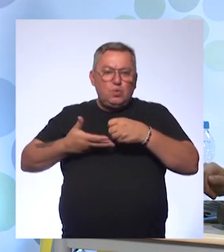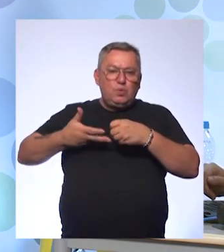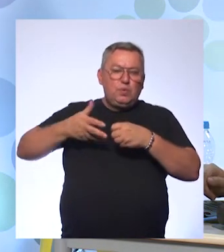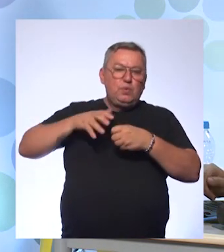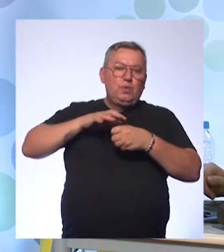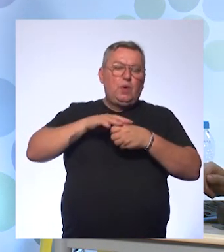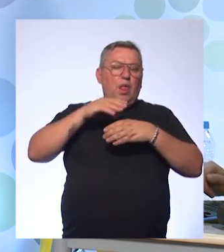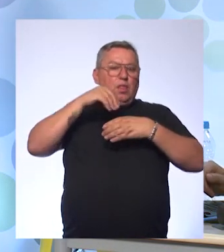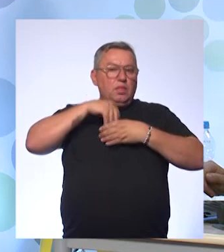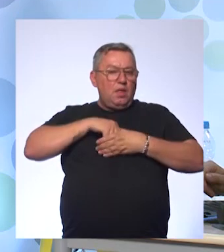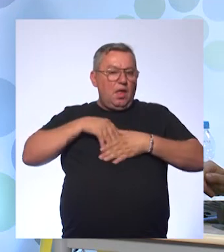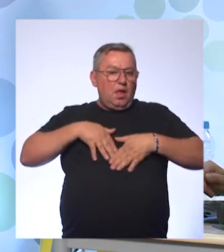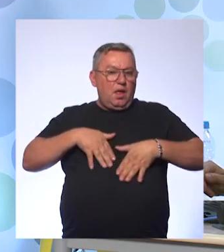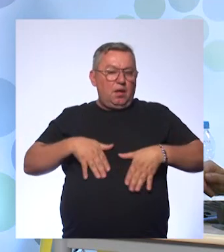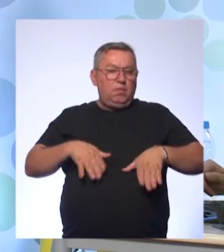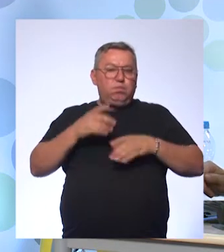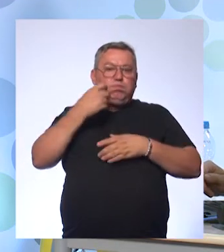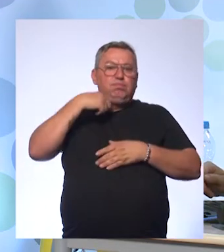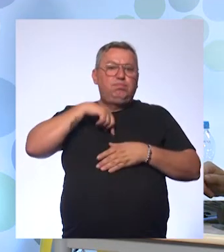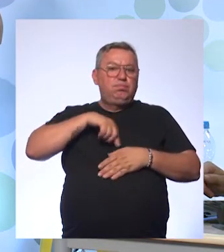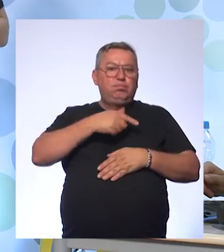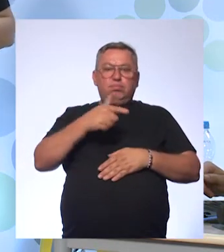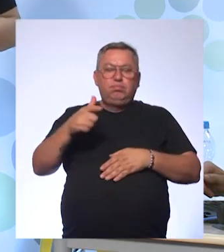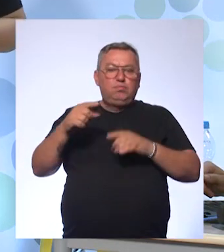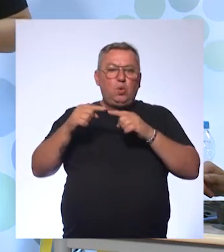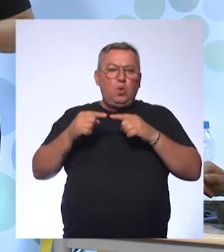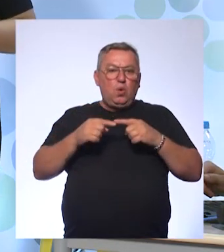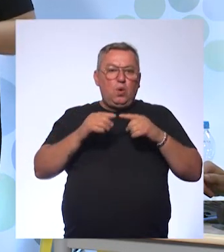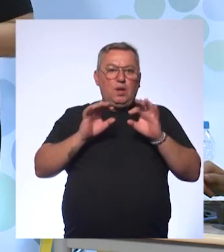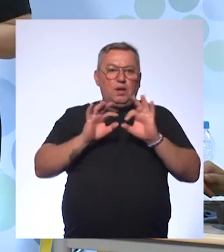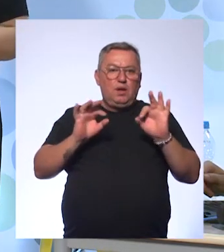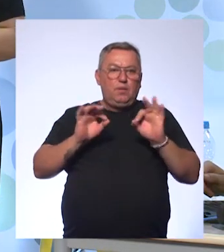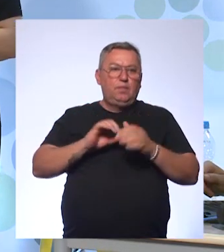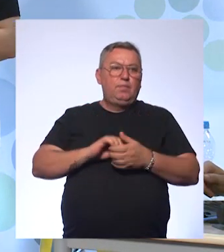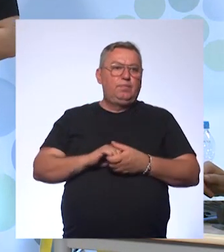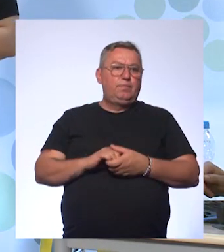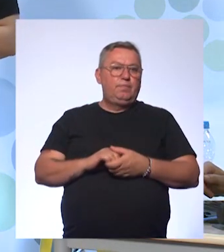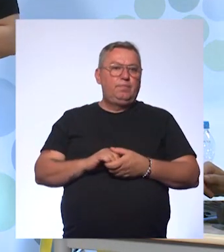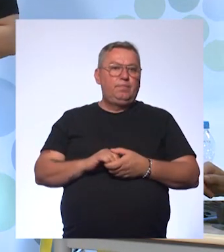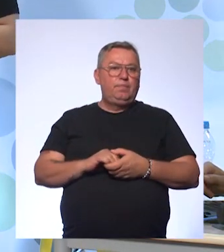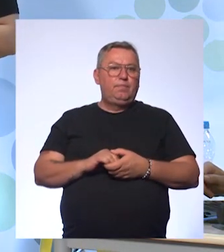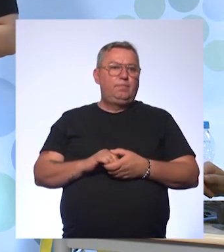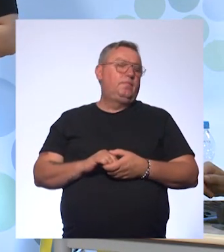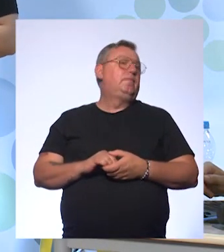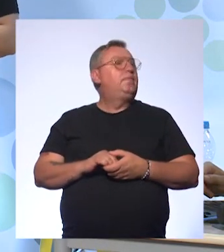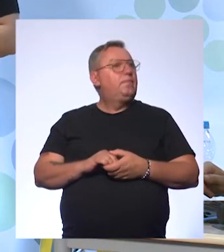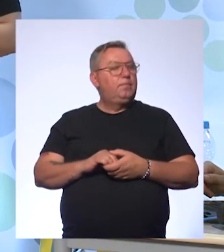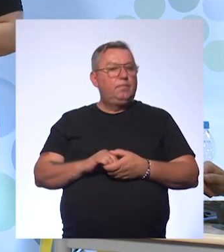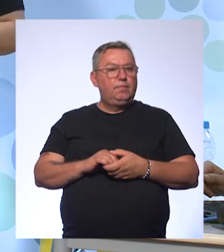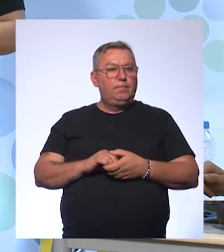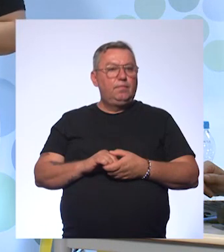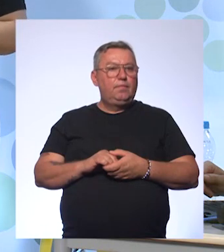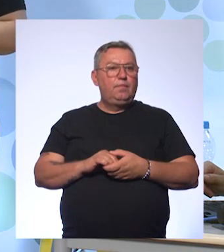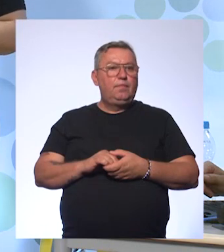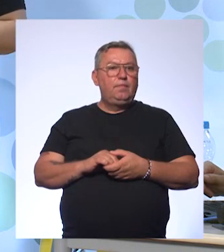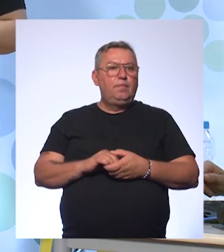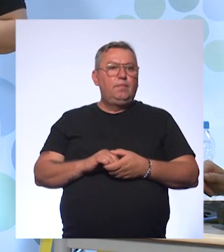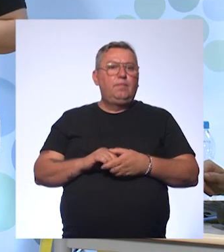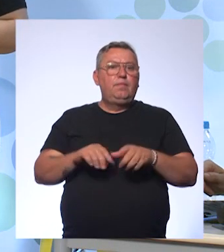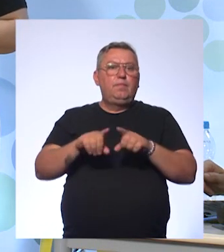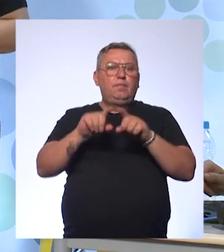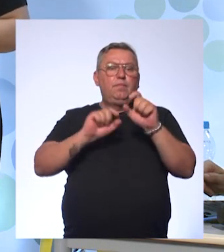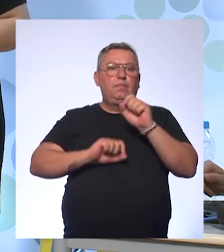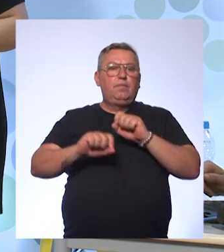né, não tendo contato direto com nenhum dos outros tecidos, ok? Né, outros folhetos. E a questão